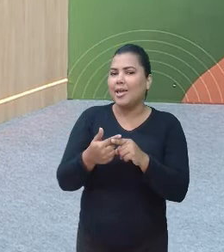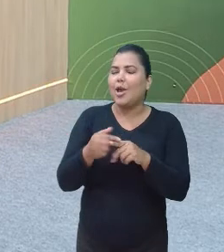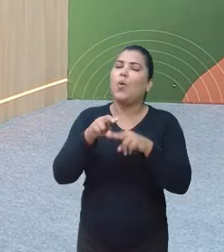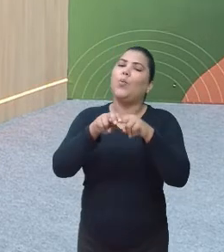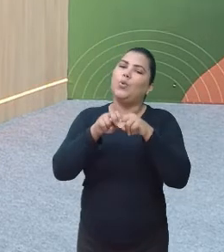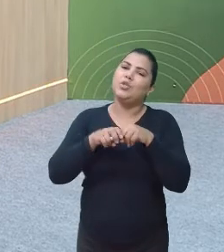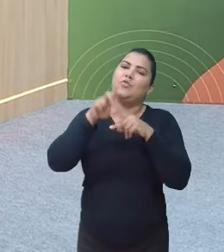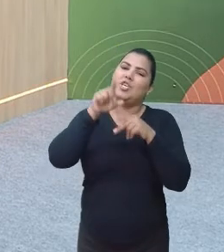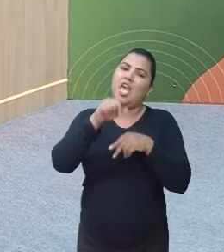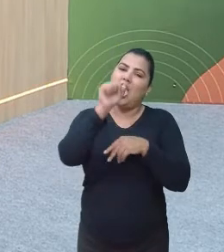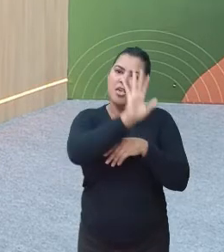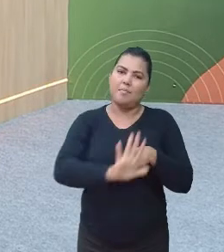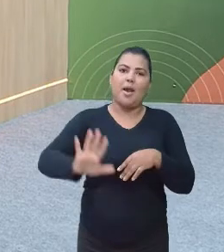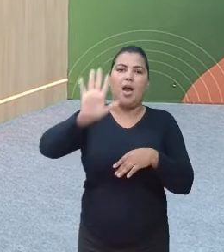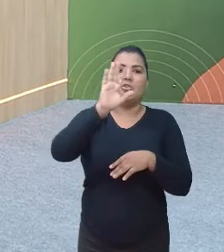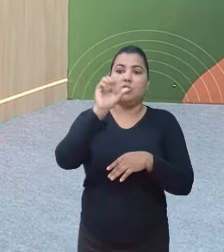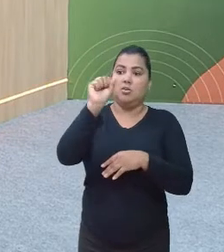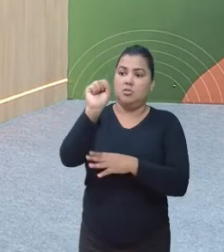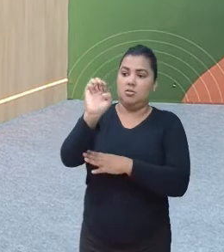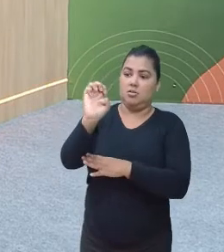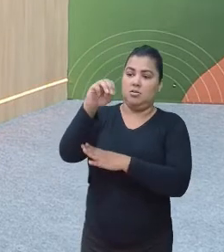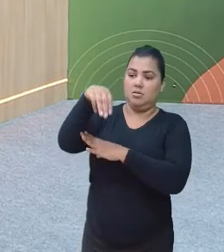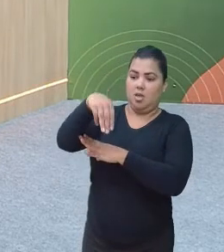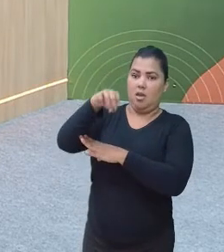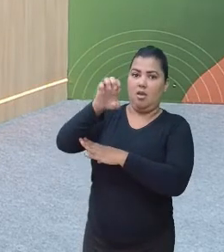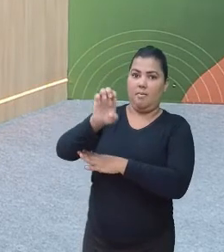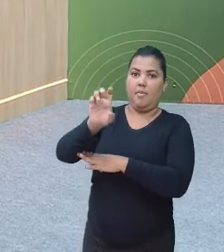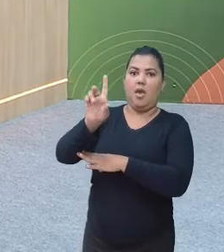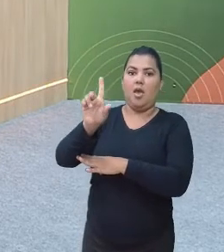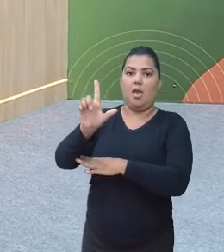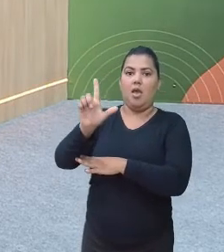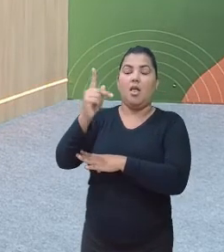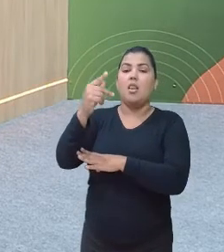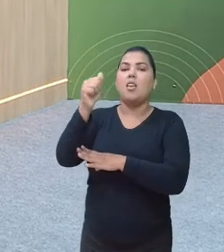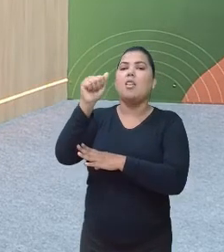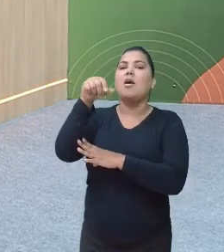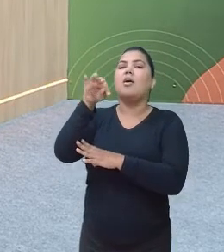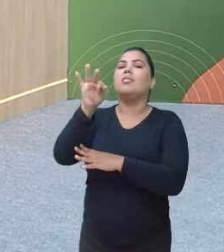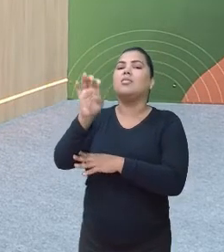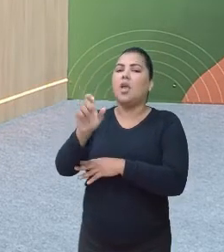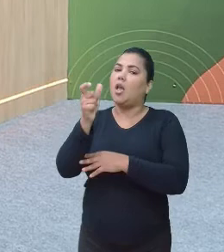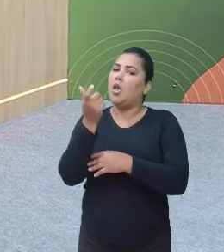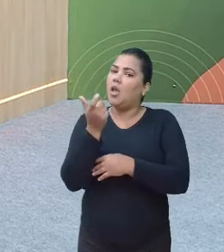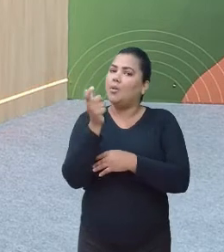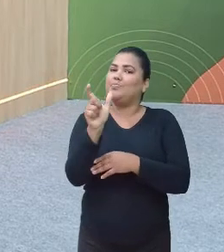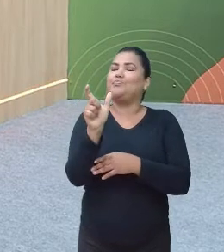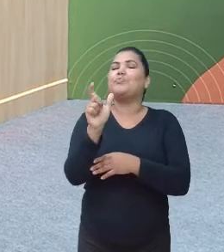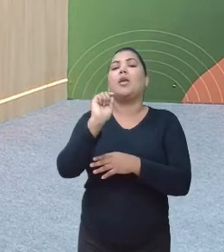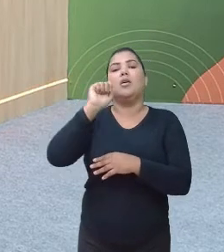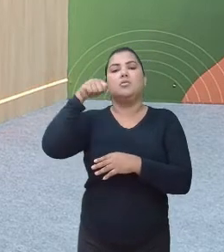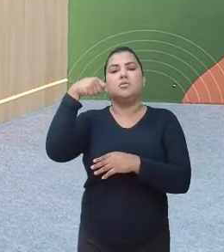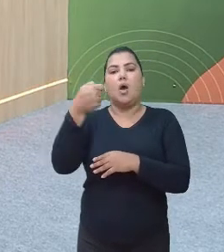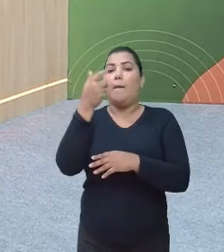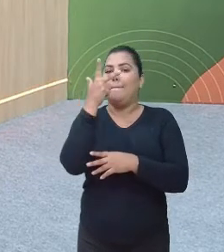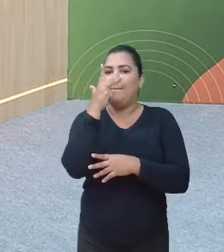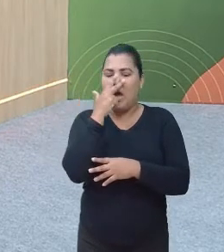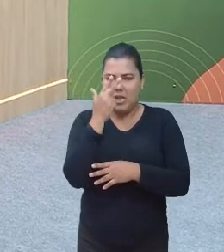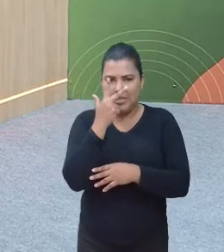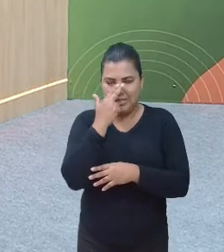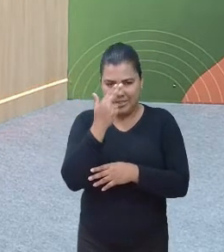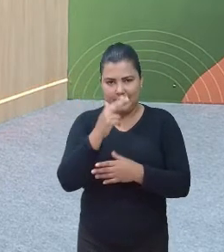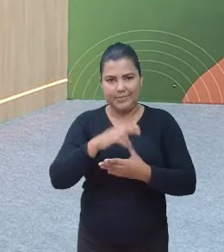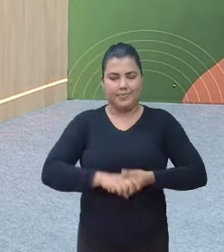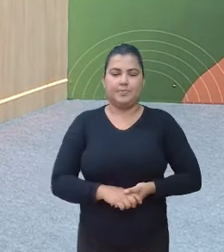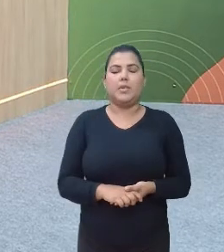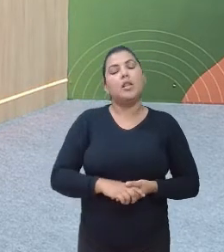tá certo? Então, como uma outra sugestão, existem aplicativos em que você deforma a imagem, né? Ou então filtros de redes